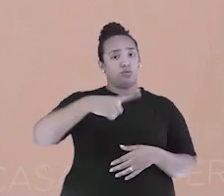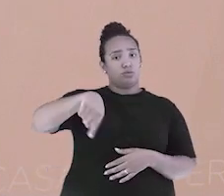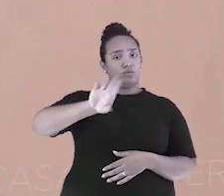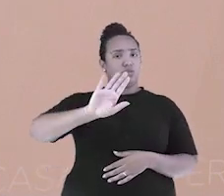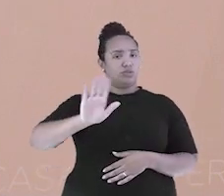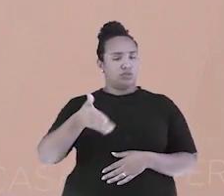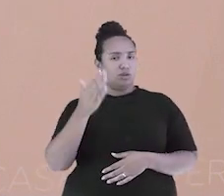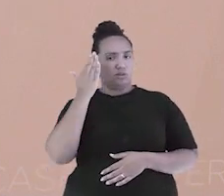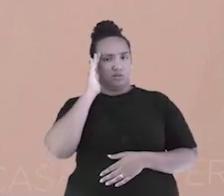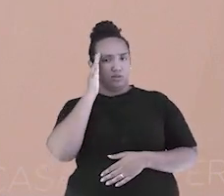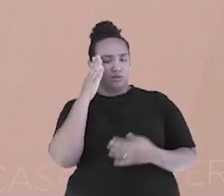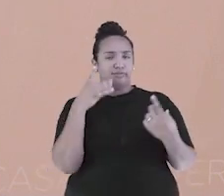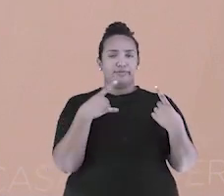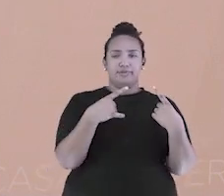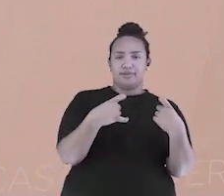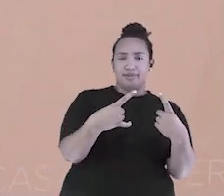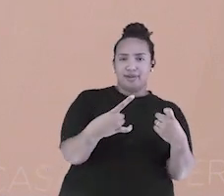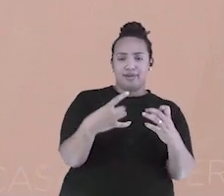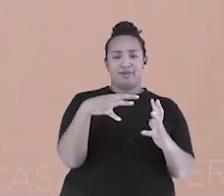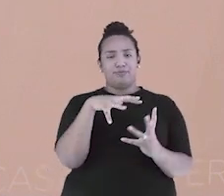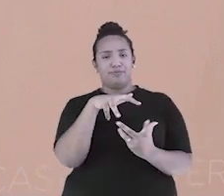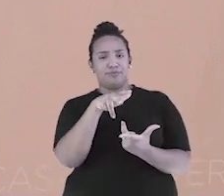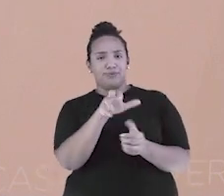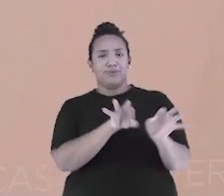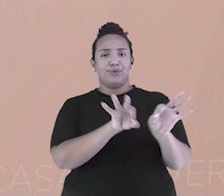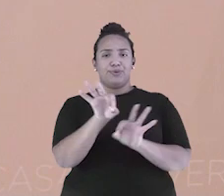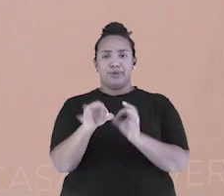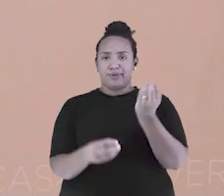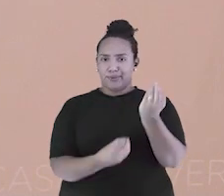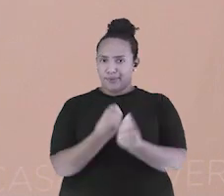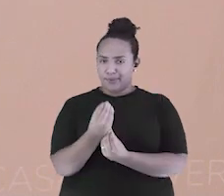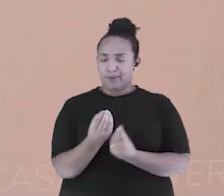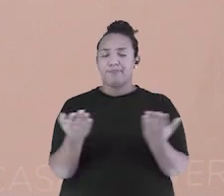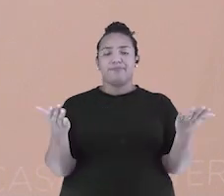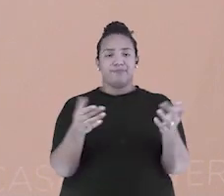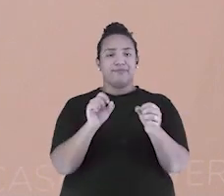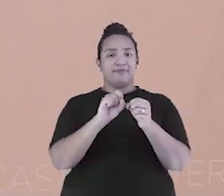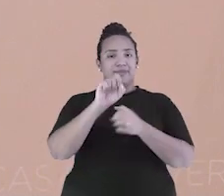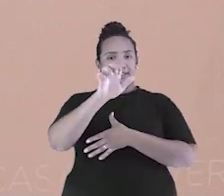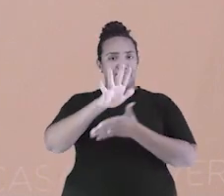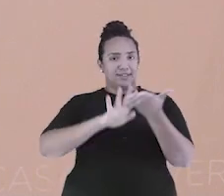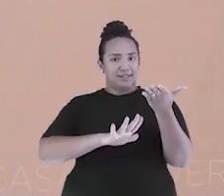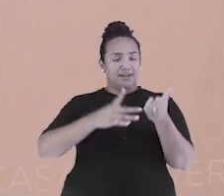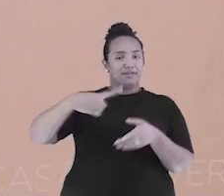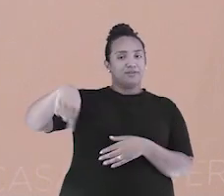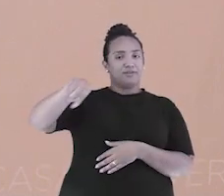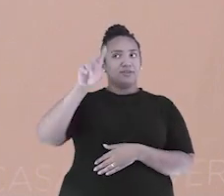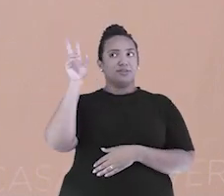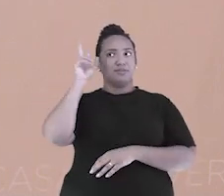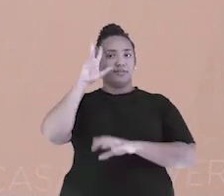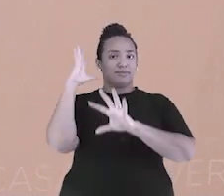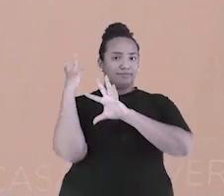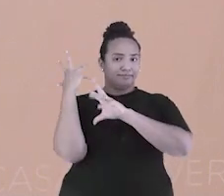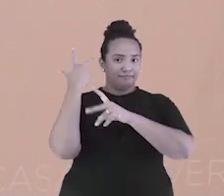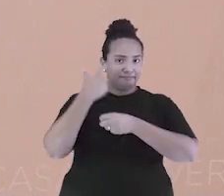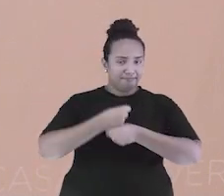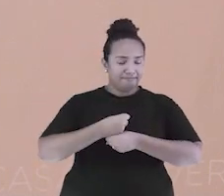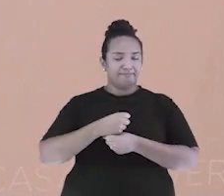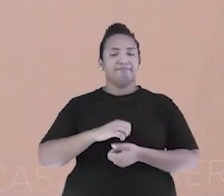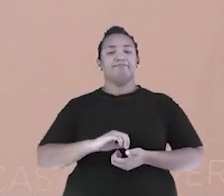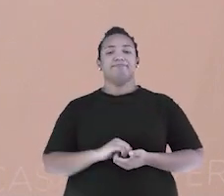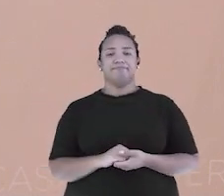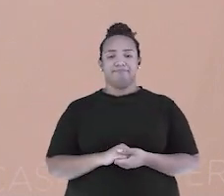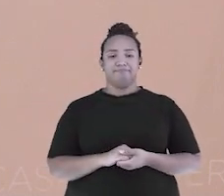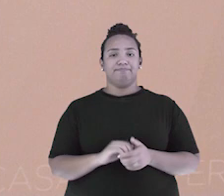alguns conflitos e organizações do espaço mundial, vamos fazer algumas atividades para ajudar a relembrar tudo o que vimos na aula de